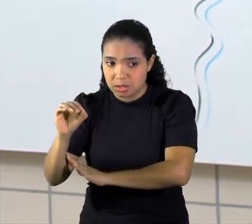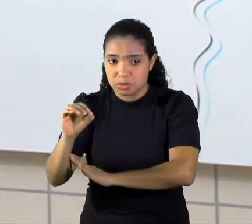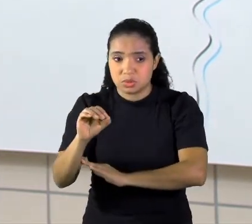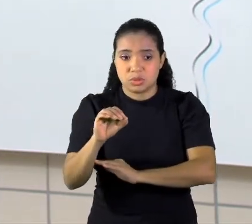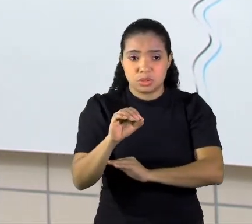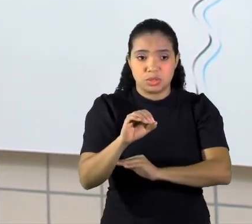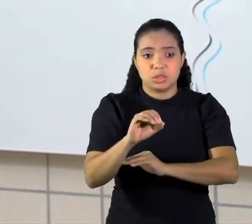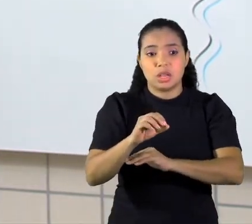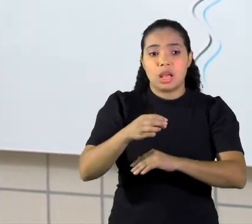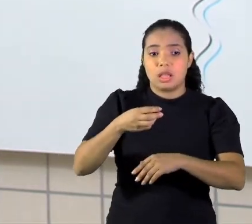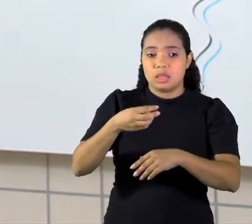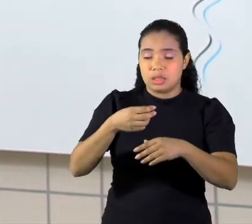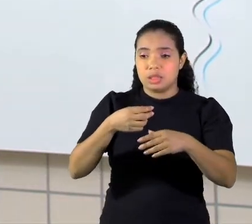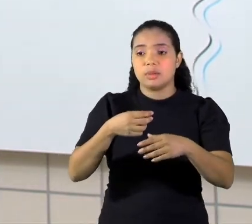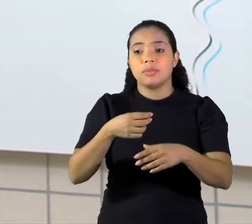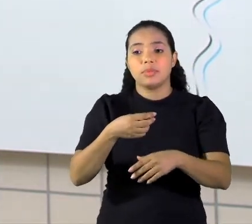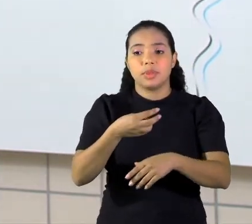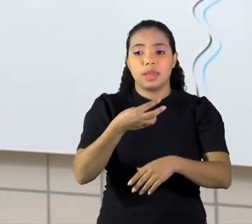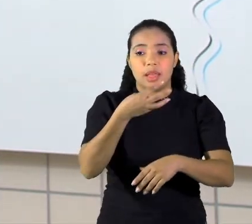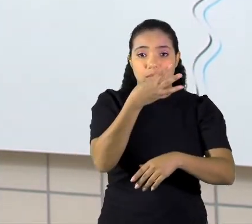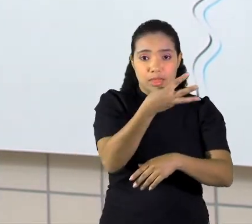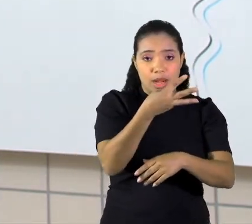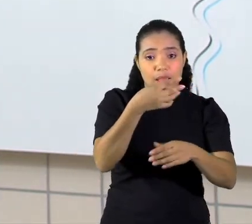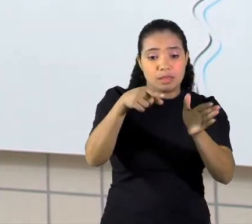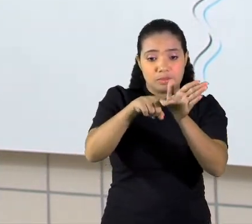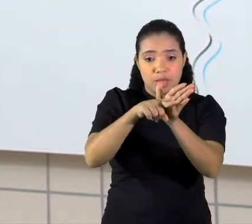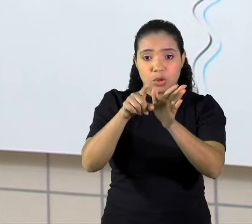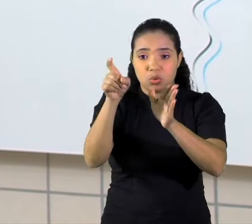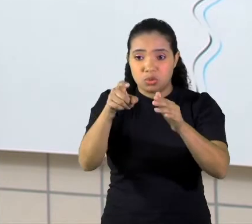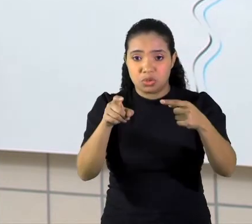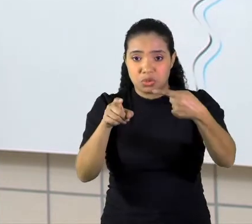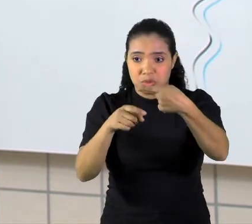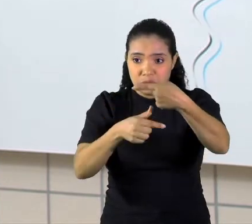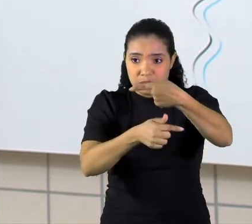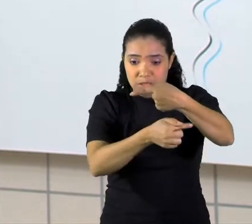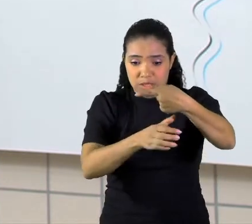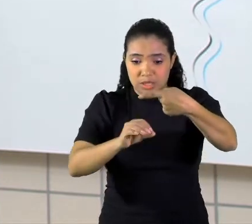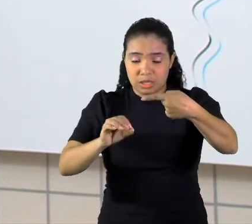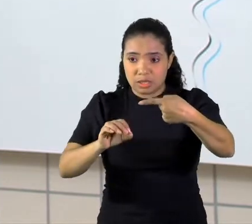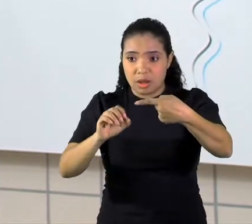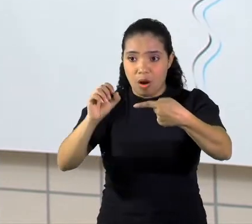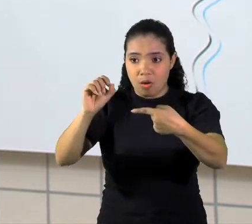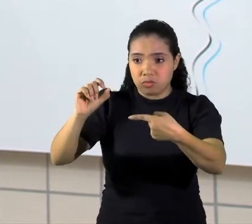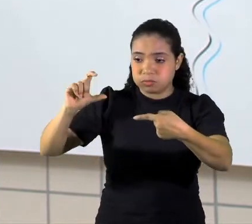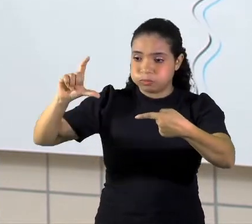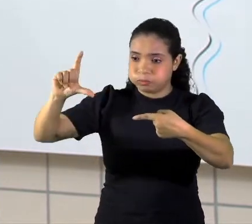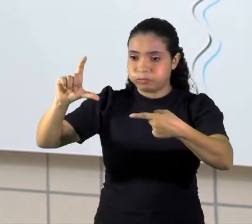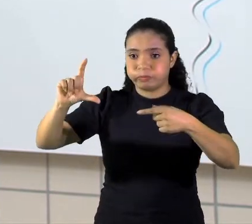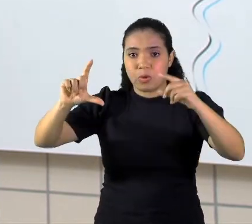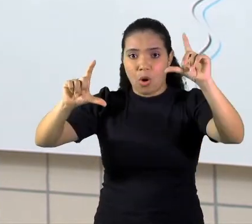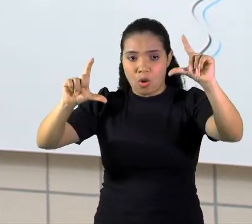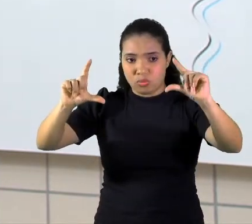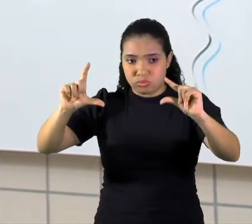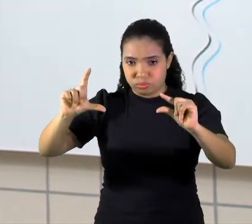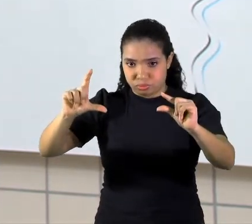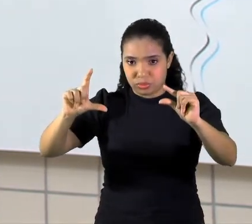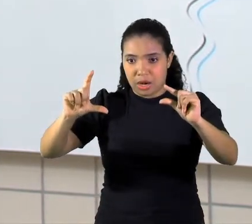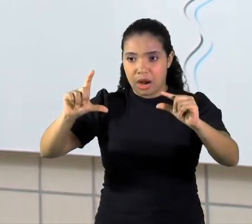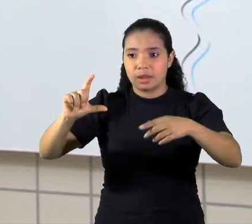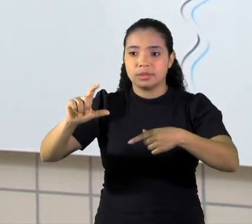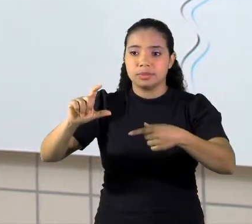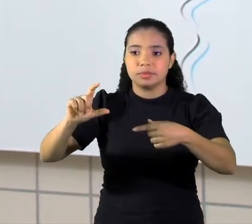como, perceba bem, vou pegar as retas de mesma posição. Cateto maior sobre cateto menor.